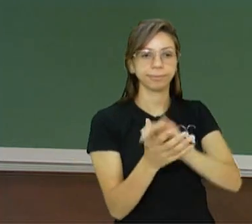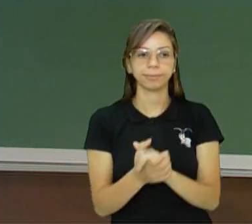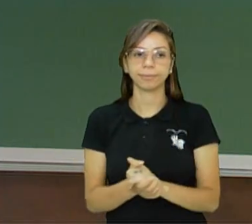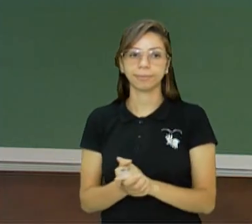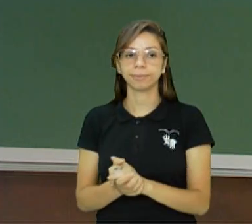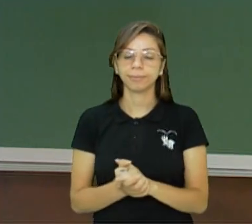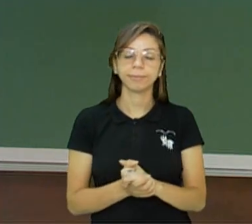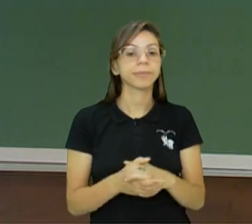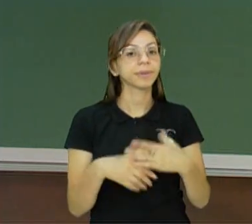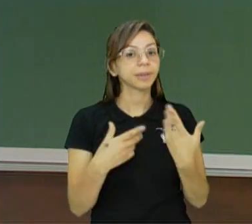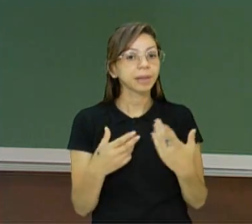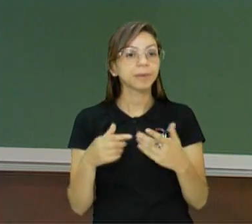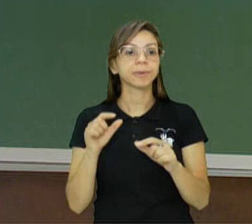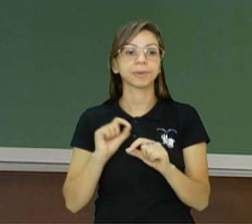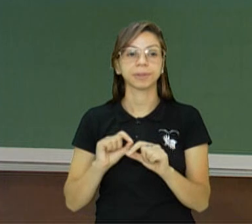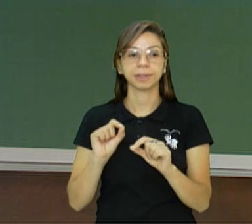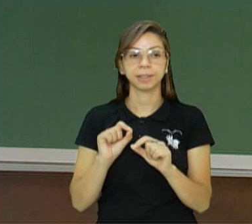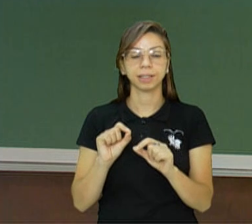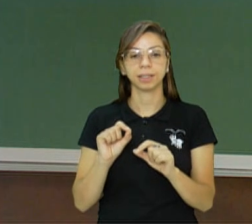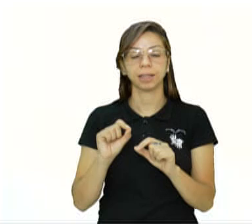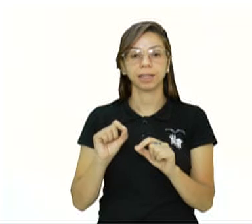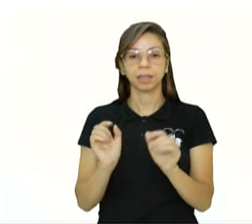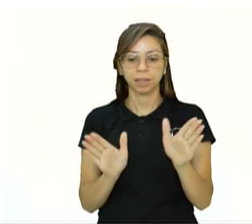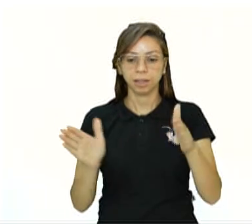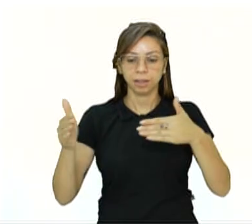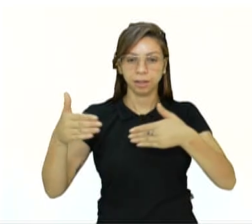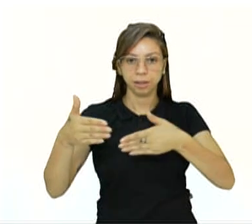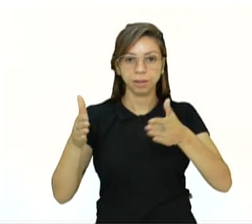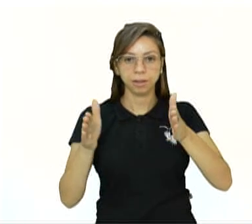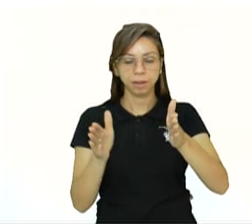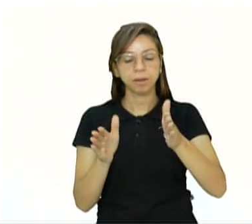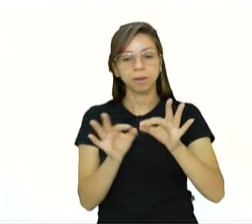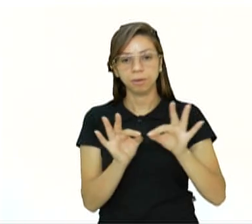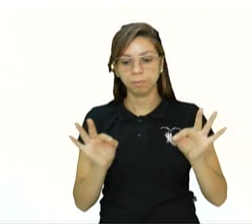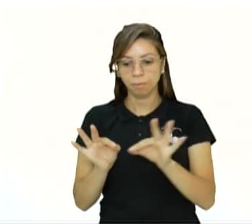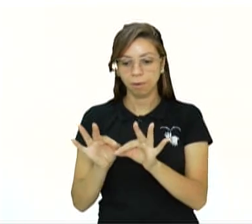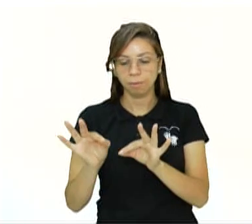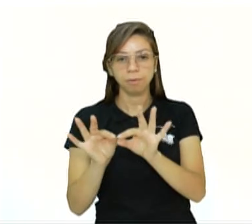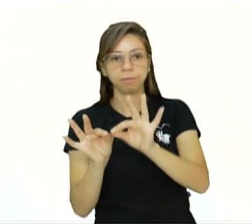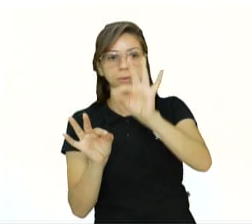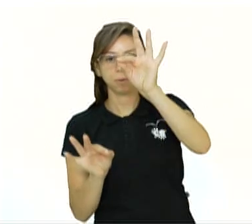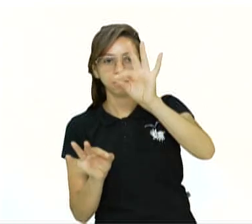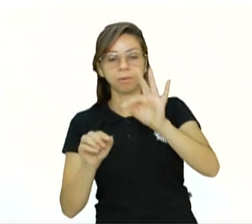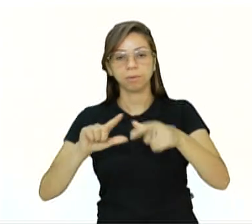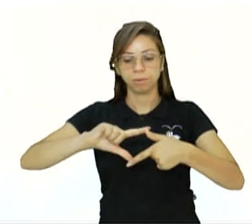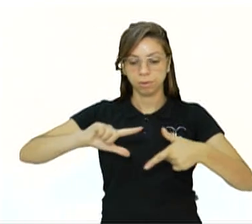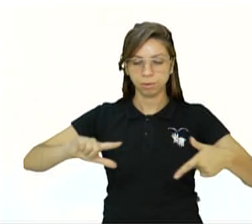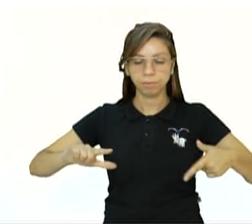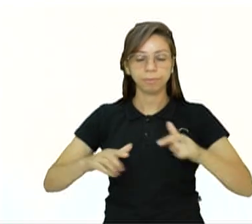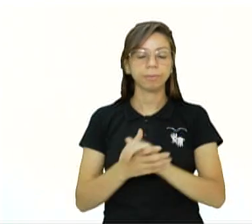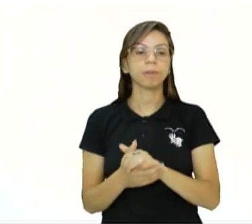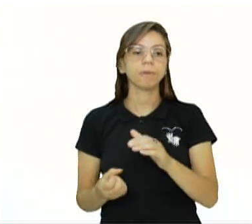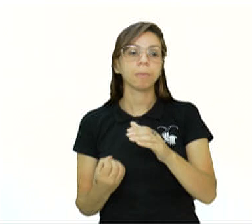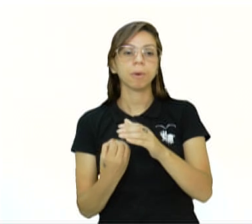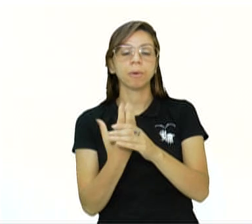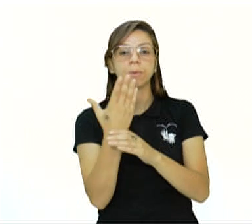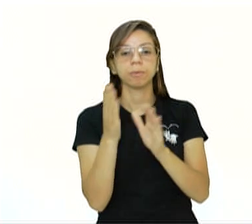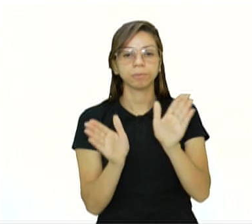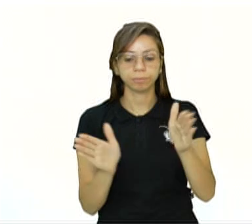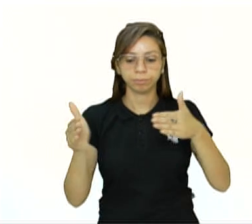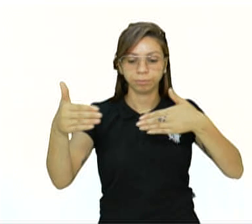Sólidos geométricos. Iremos construir os seguintes poliedros: o cubo, prisma de